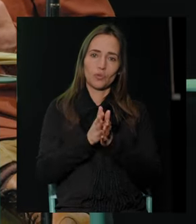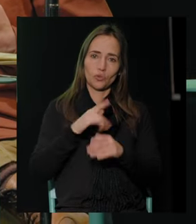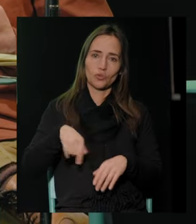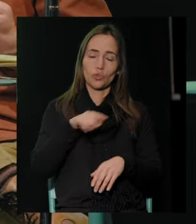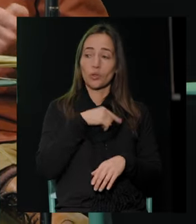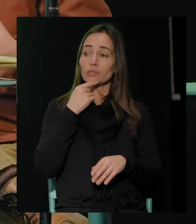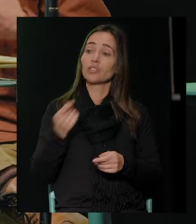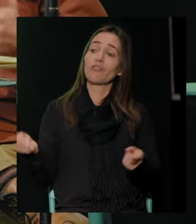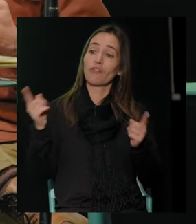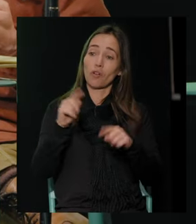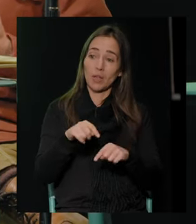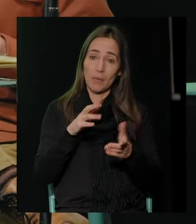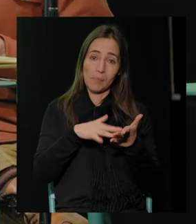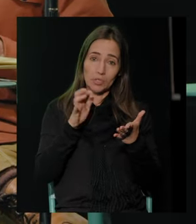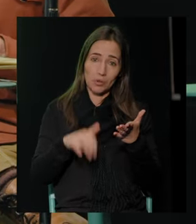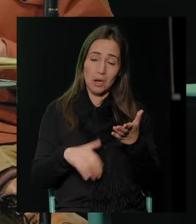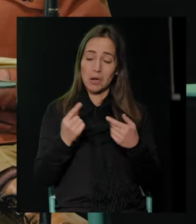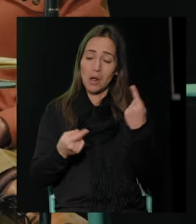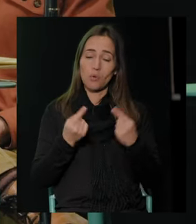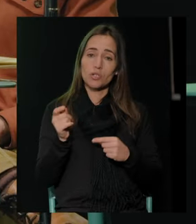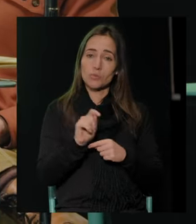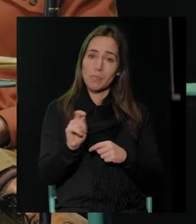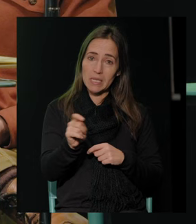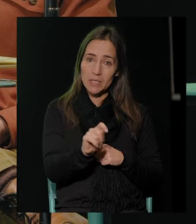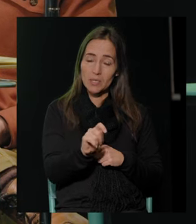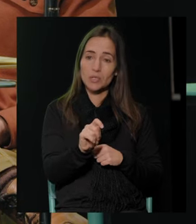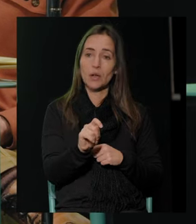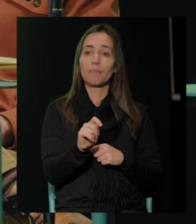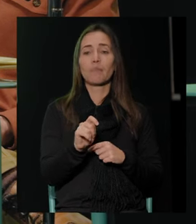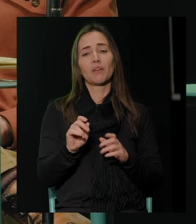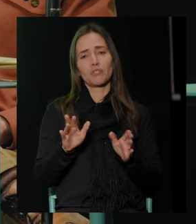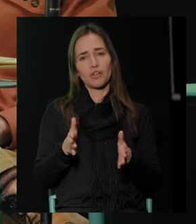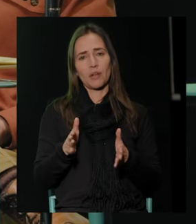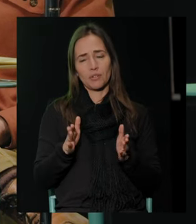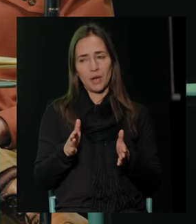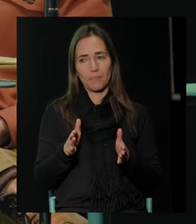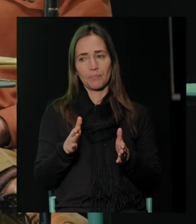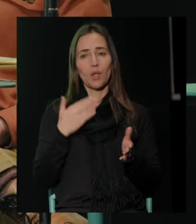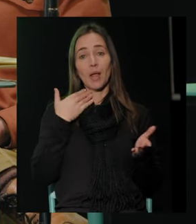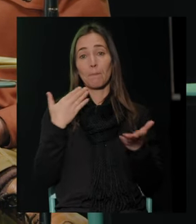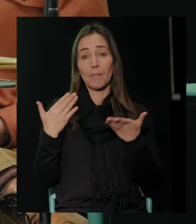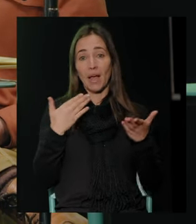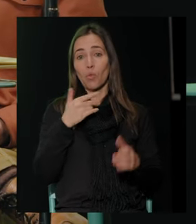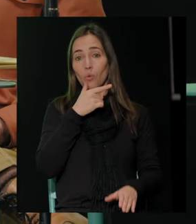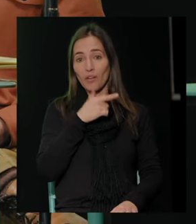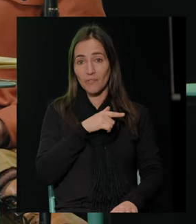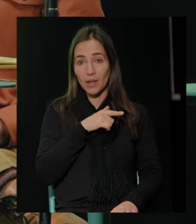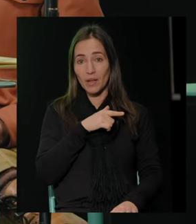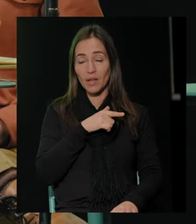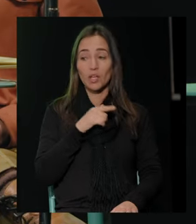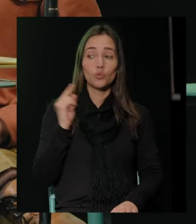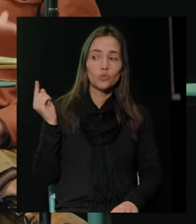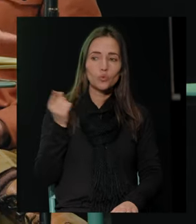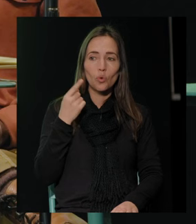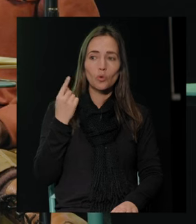diz, regressado a Barcelona, portanto, num período de meses, já o empregado do café tratava toda a